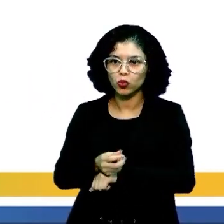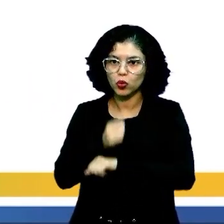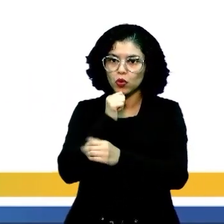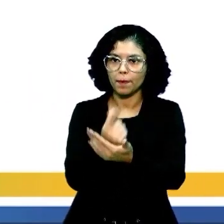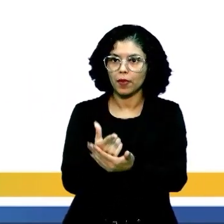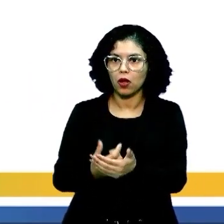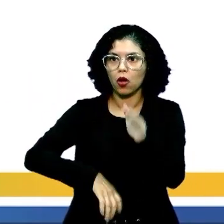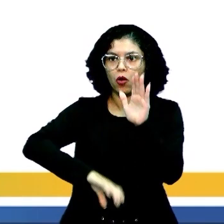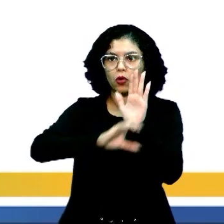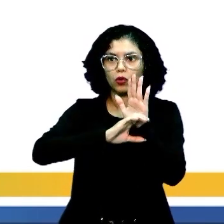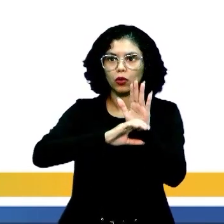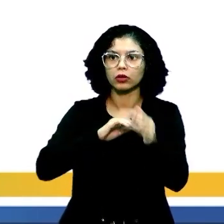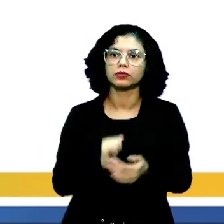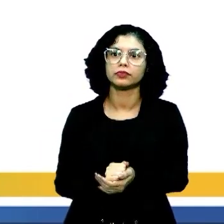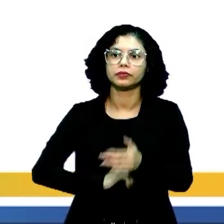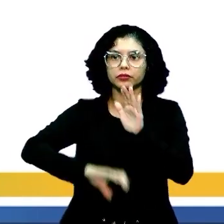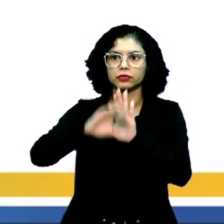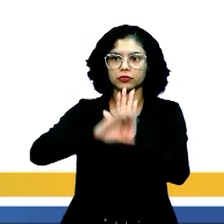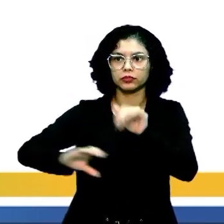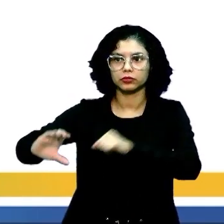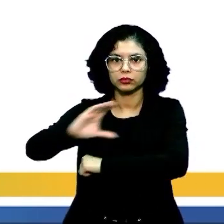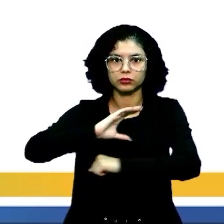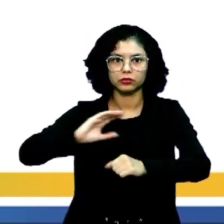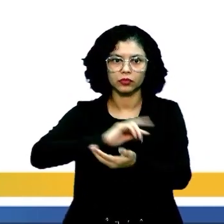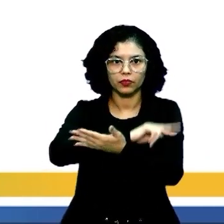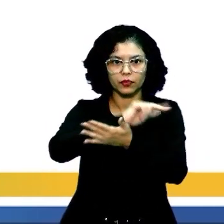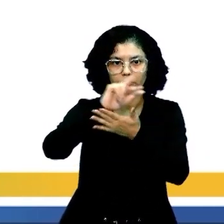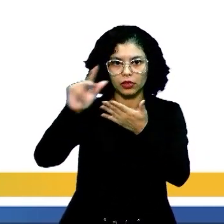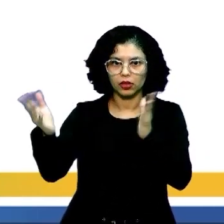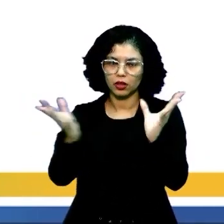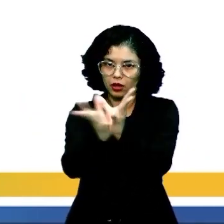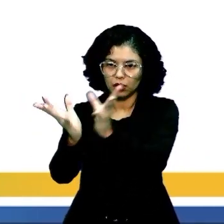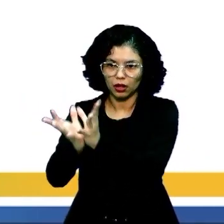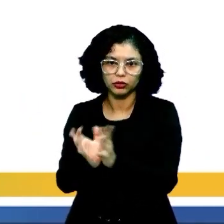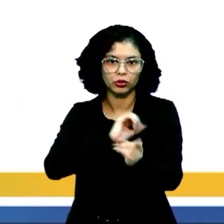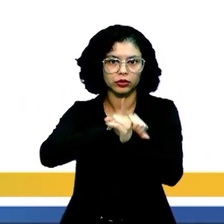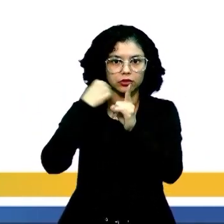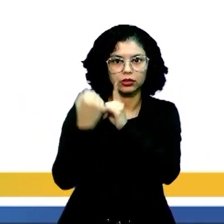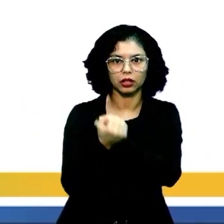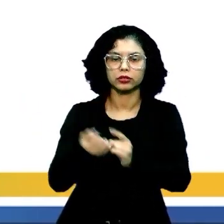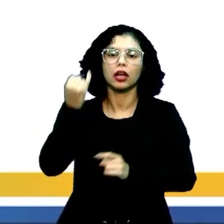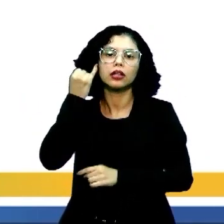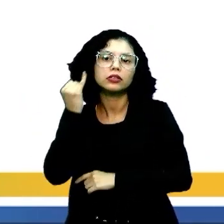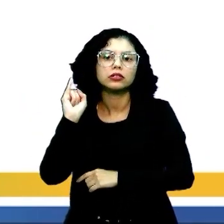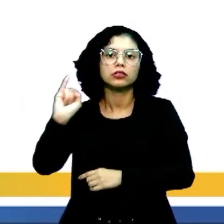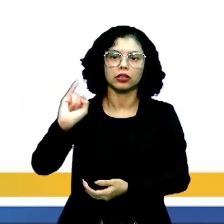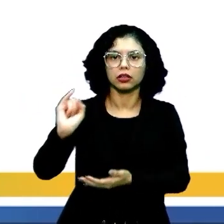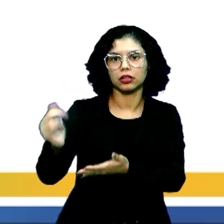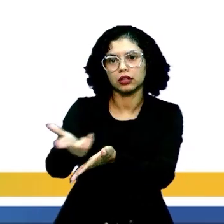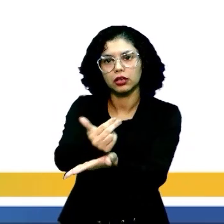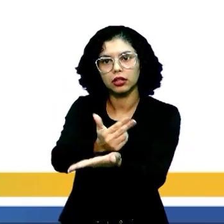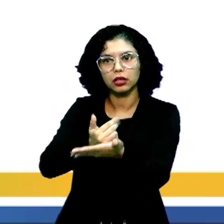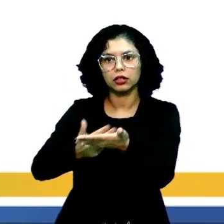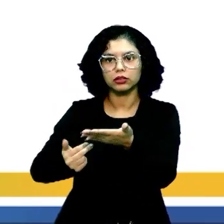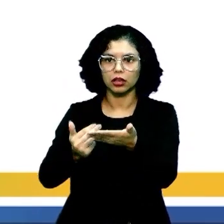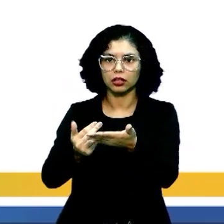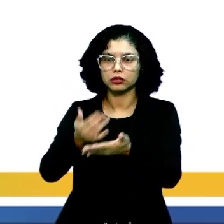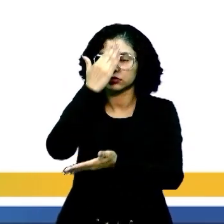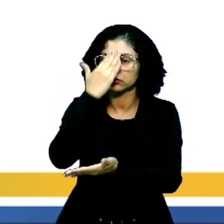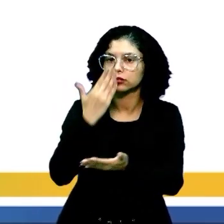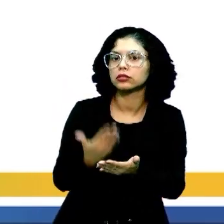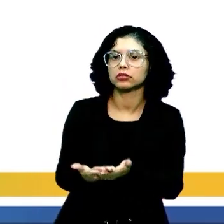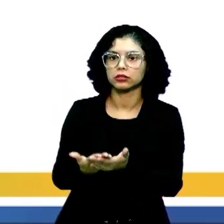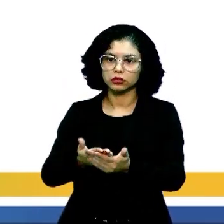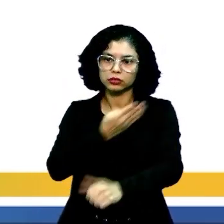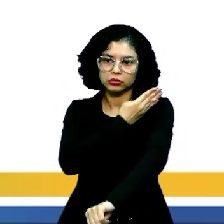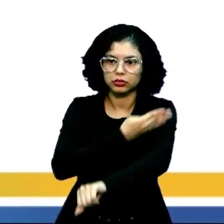consumo, nos códigos constitucionais dos vários grupos da sociedade, nas ideias e